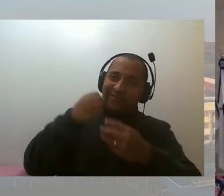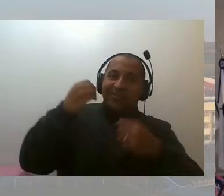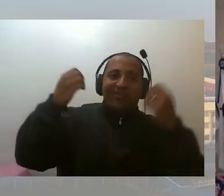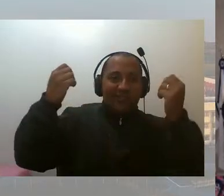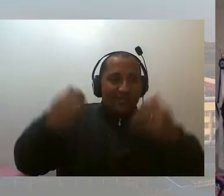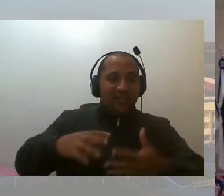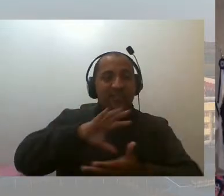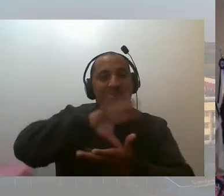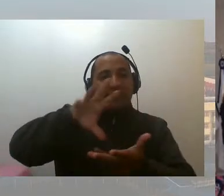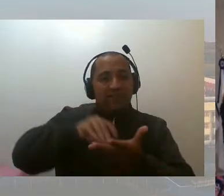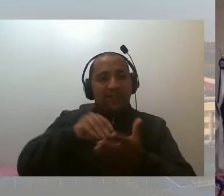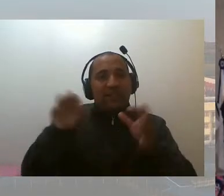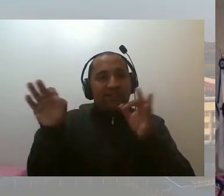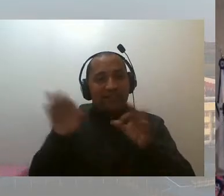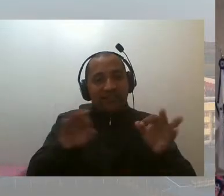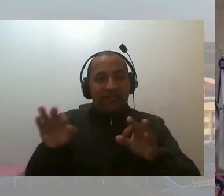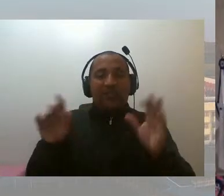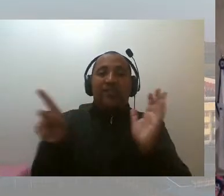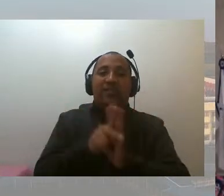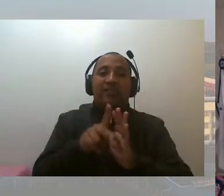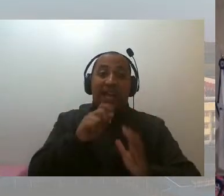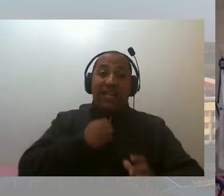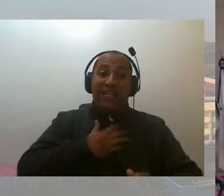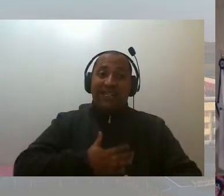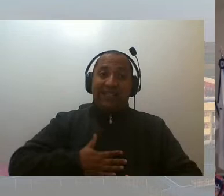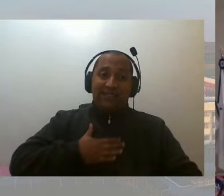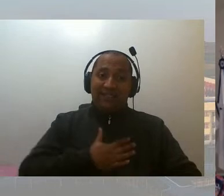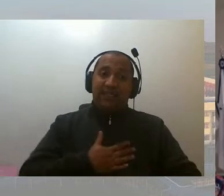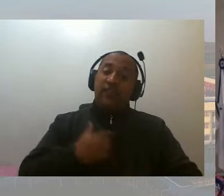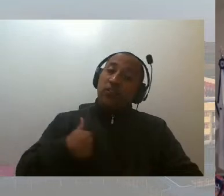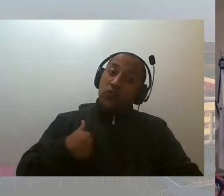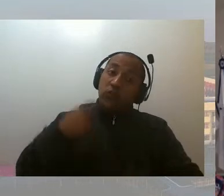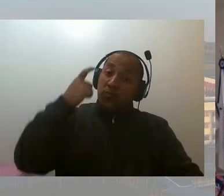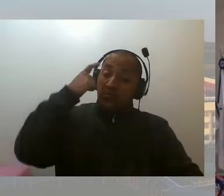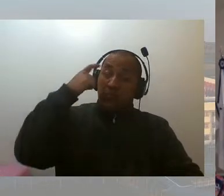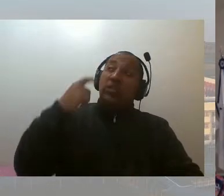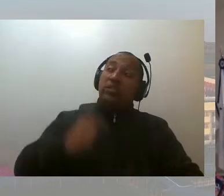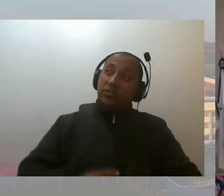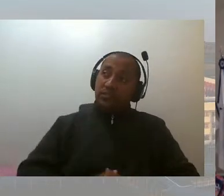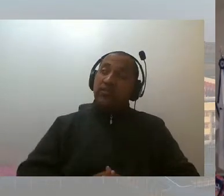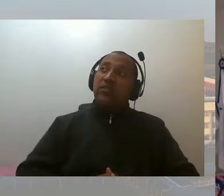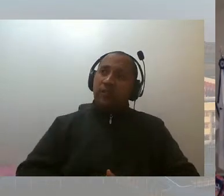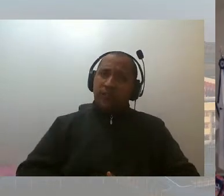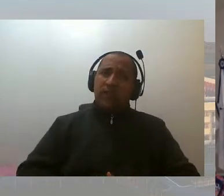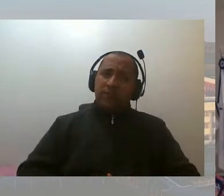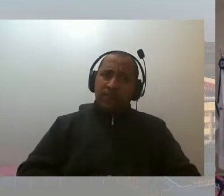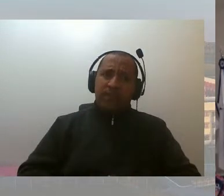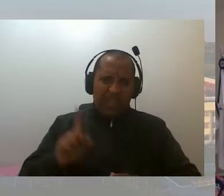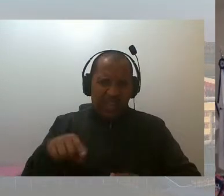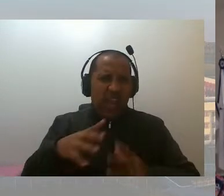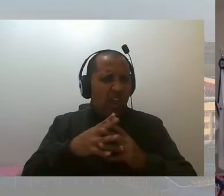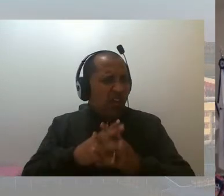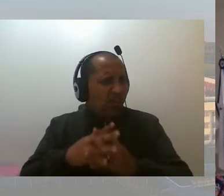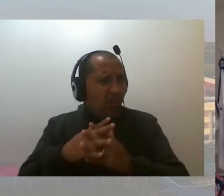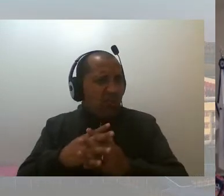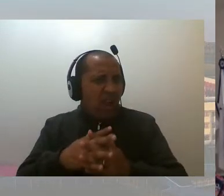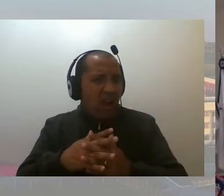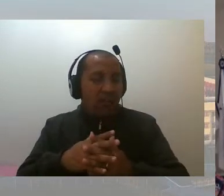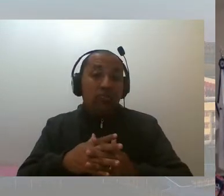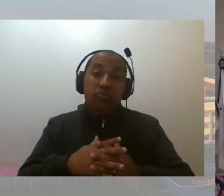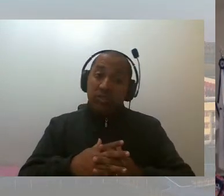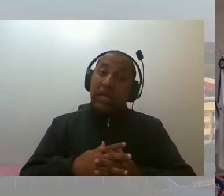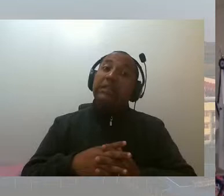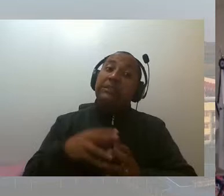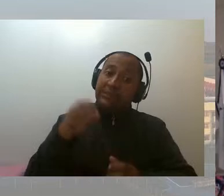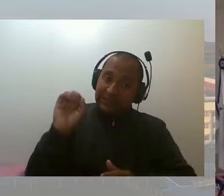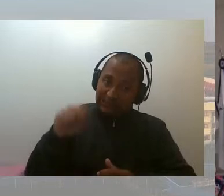comissão organizadora de Alegrete. E ali eu pensei, né? Nossa, será que é tão complicado assim? E de fato